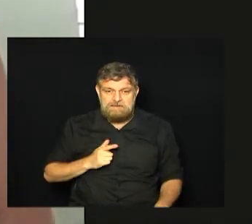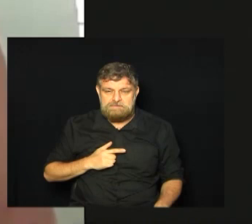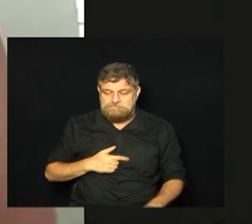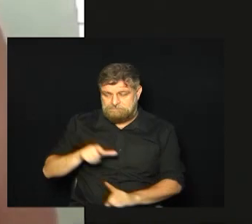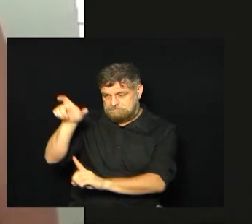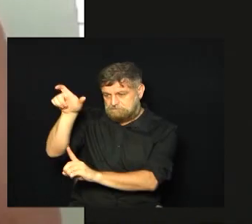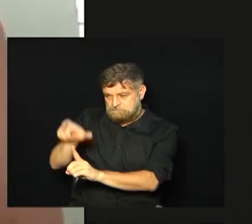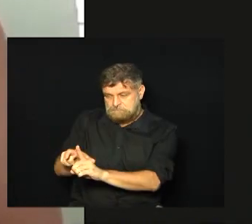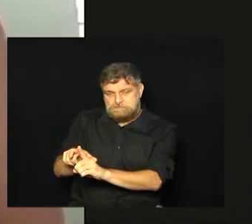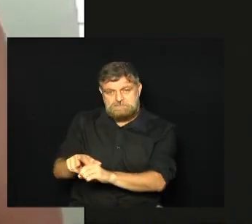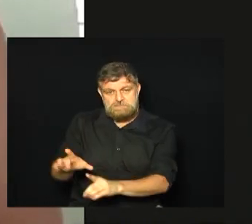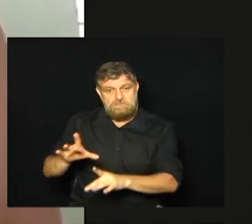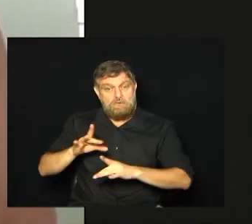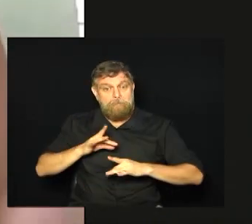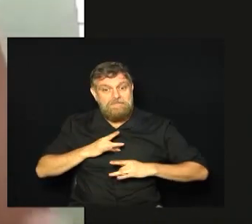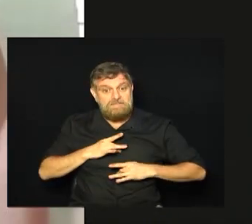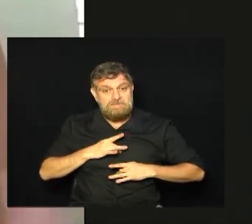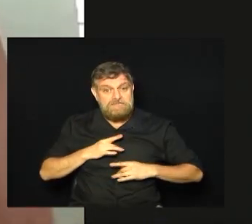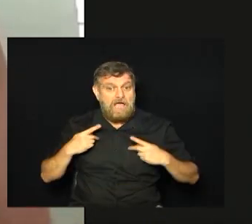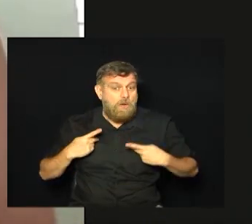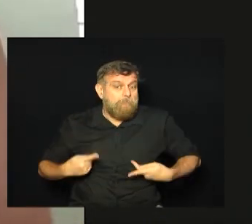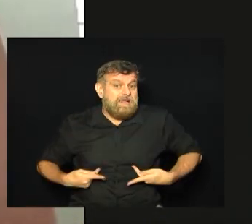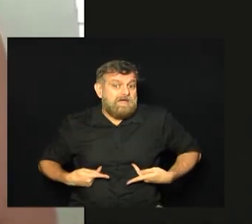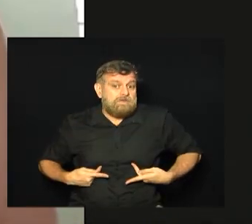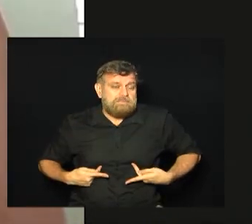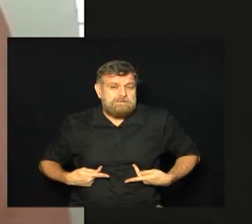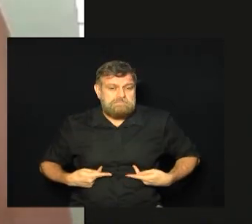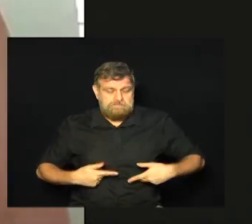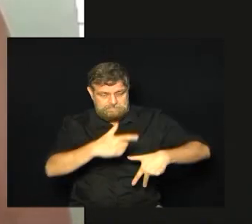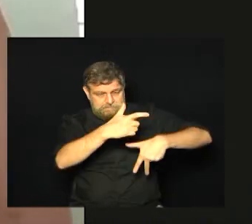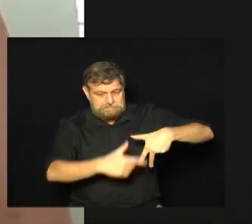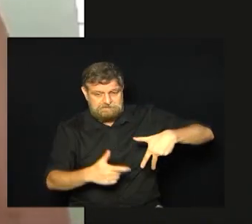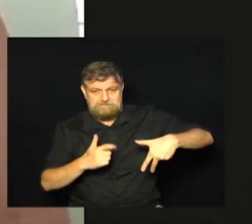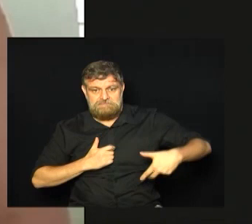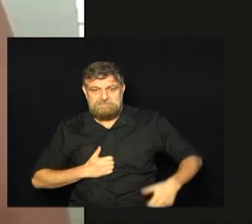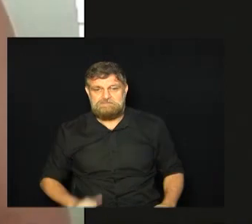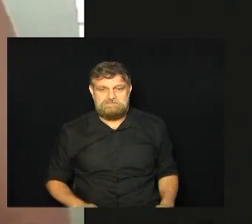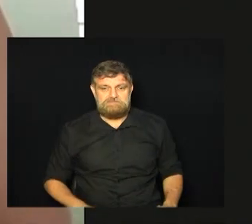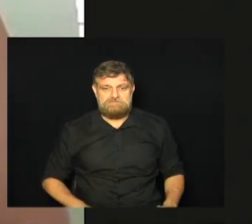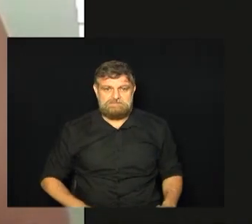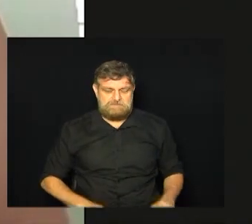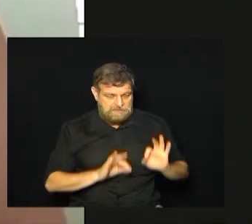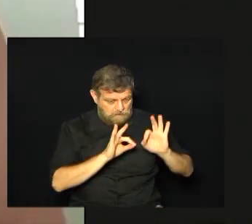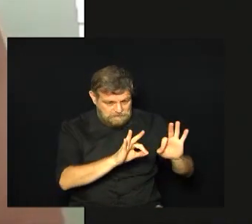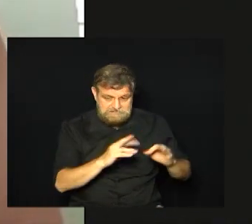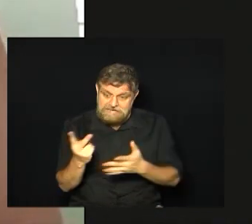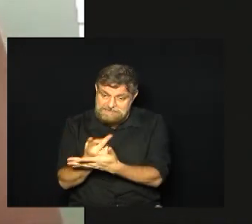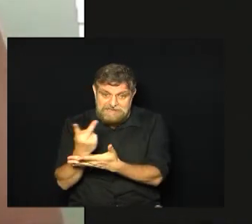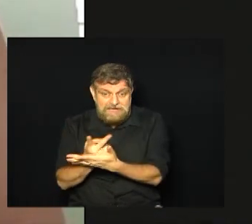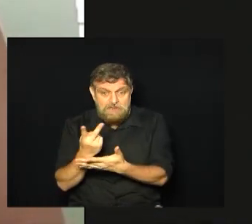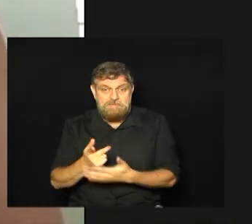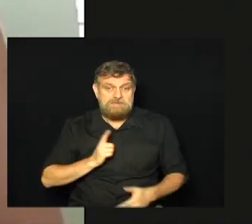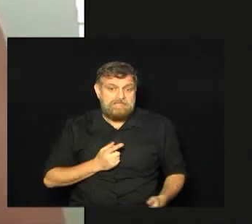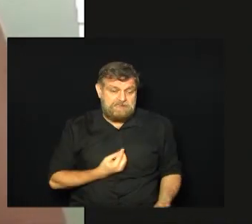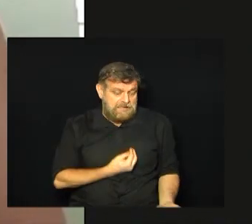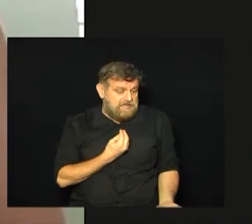ver os personagens como humanos mesmo, né? Com qualidades e defeitos, né? Como na vida